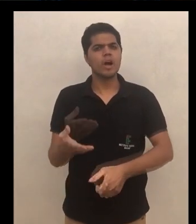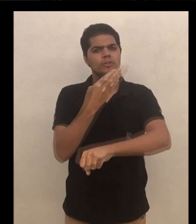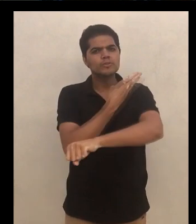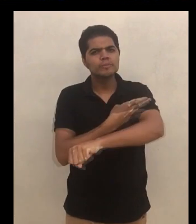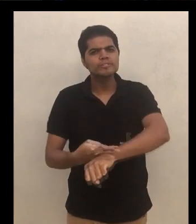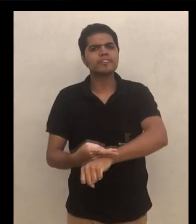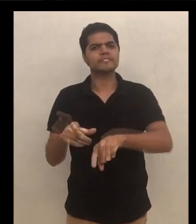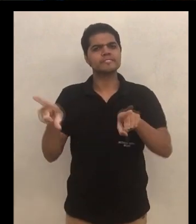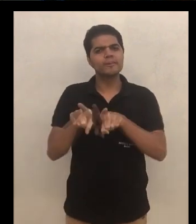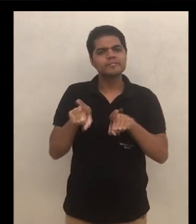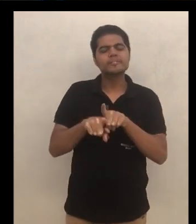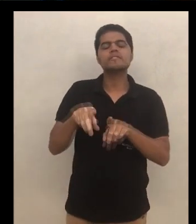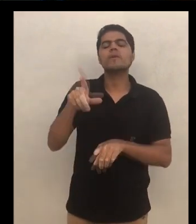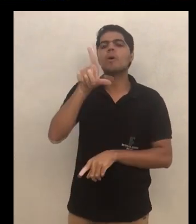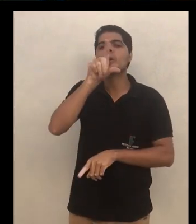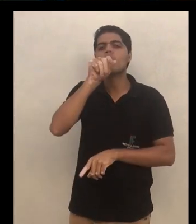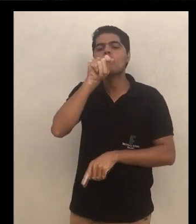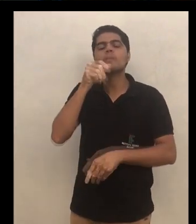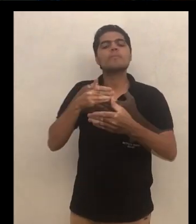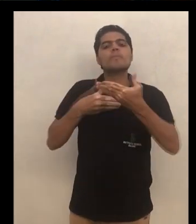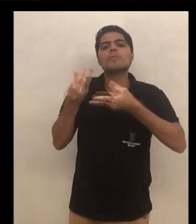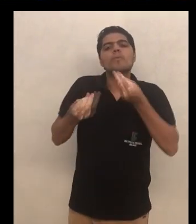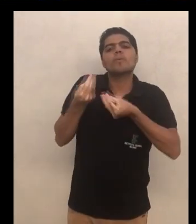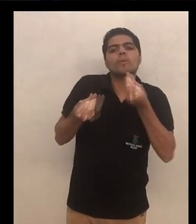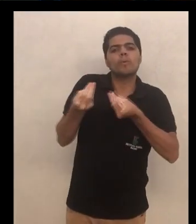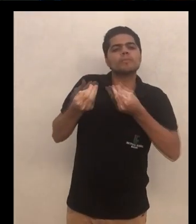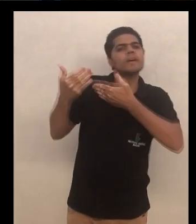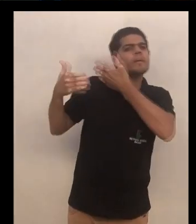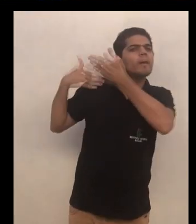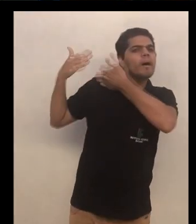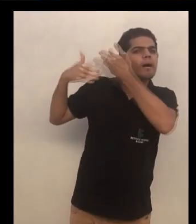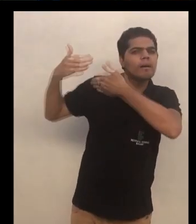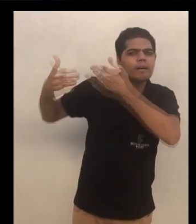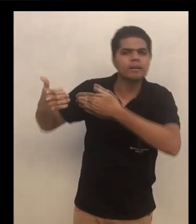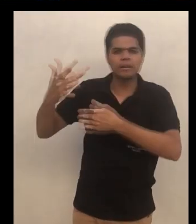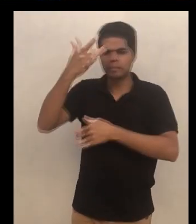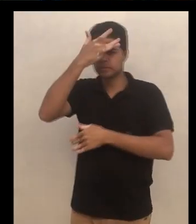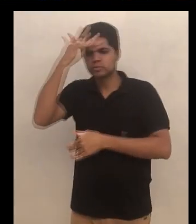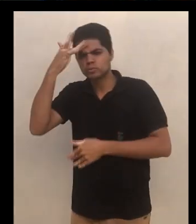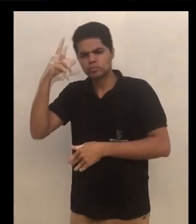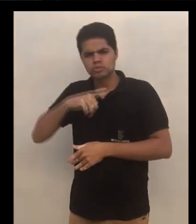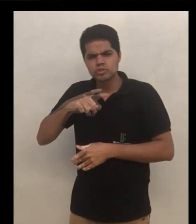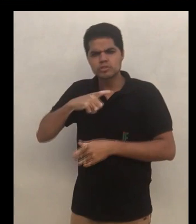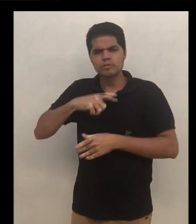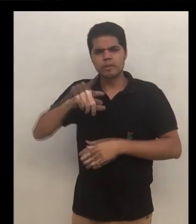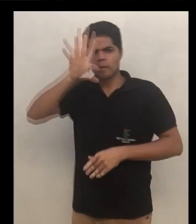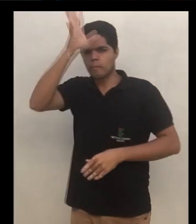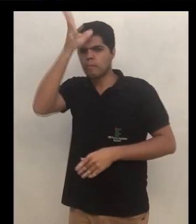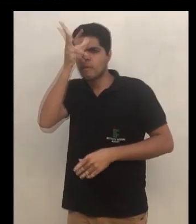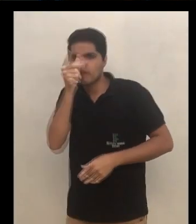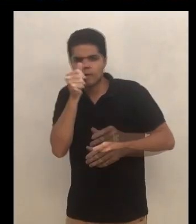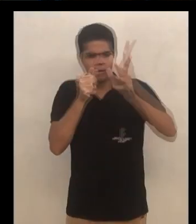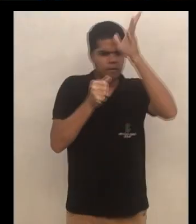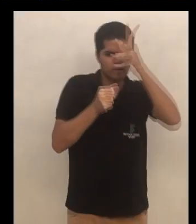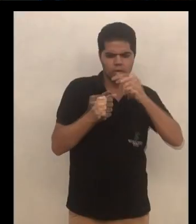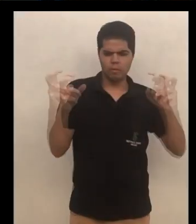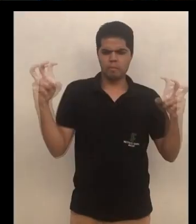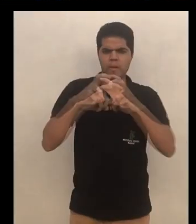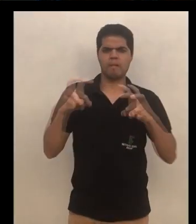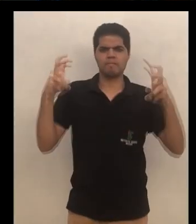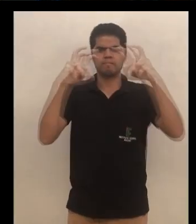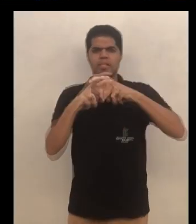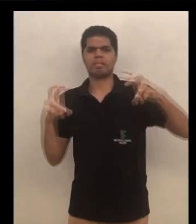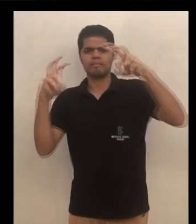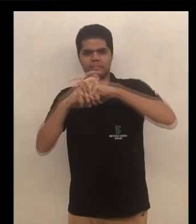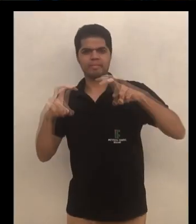A domesticação da avicultura se deu na época que o homem estava muito interessado nas rinhas, nos galos de briga.